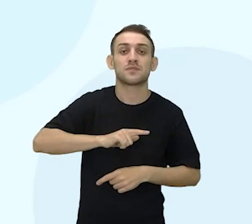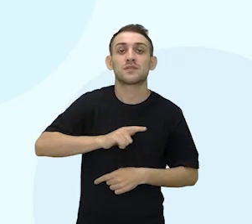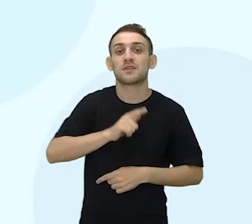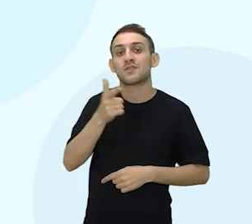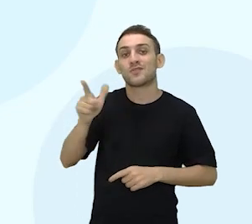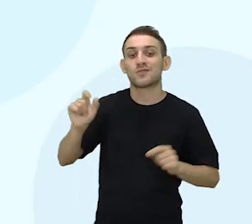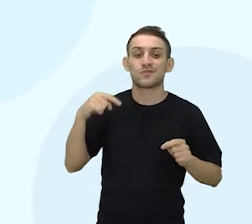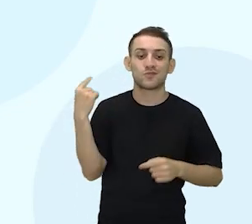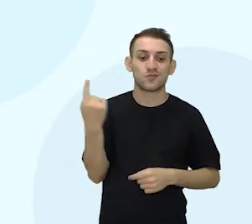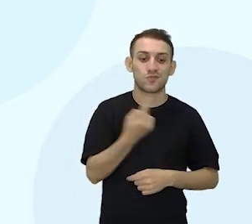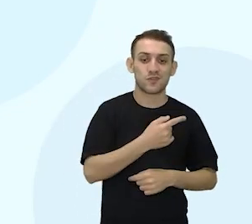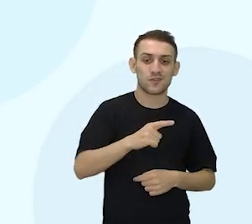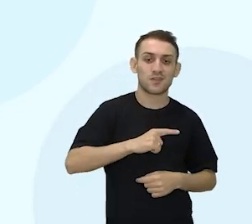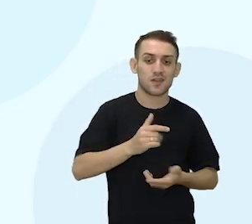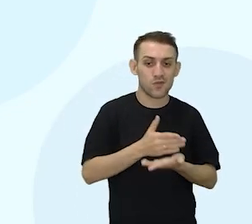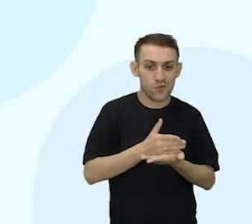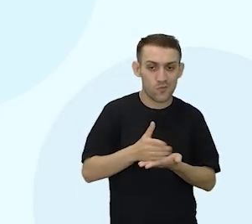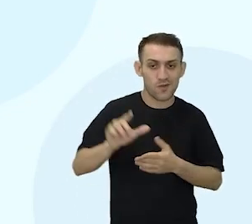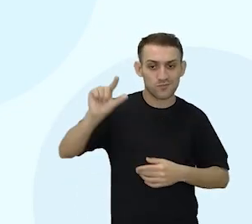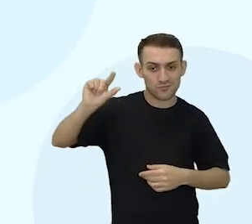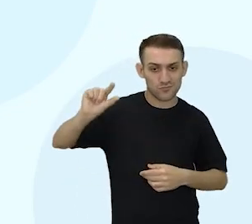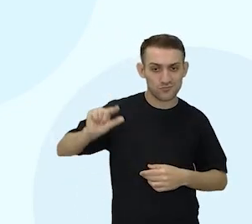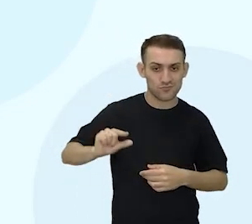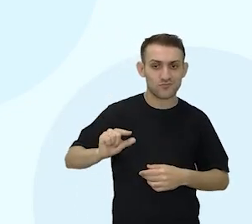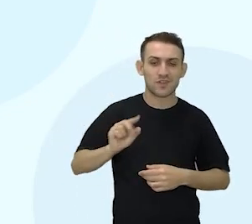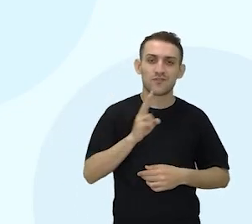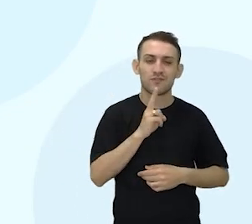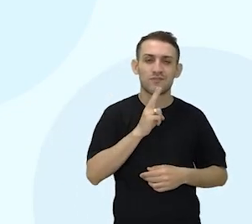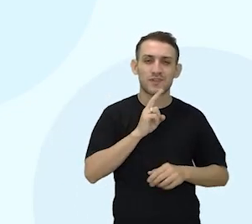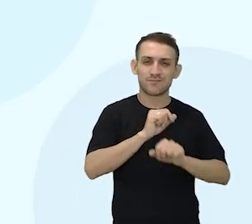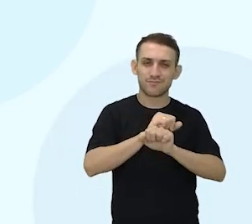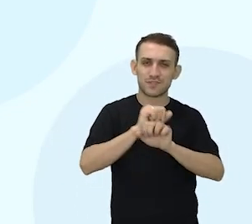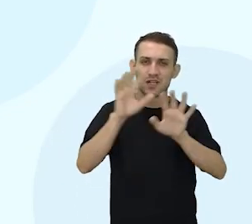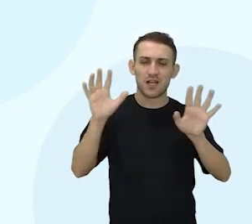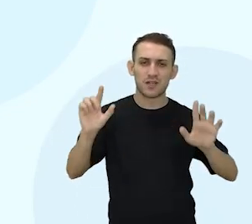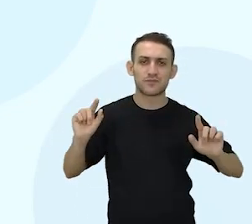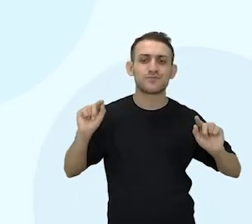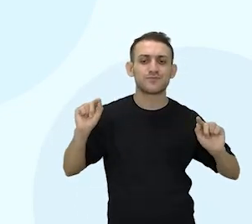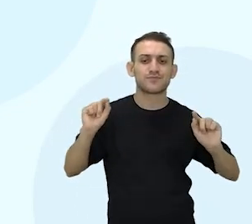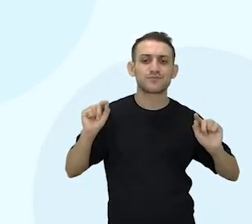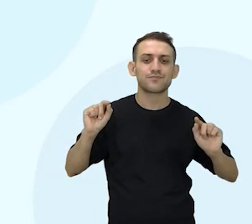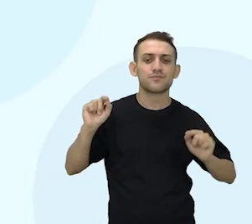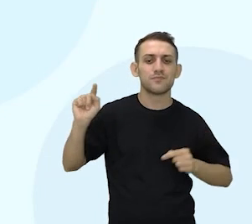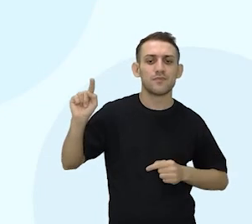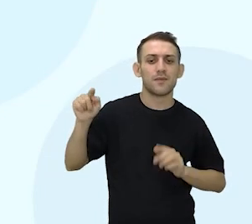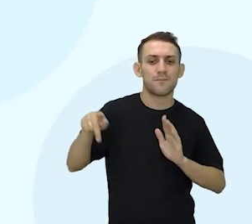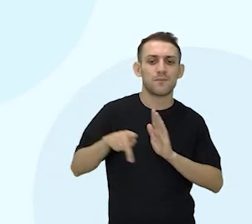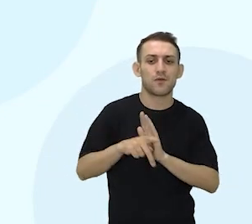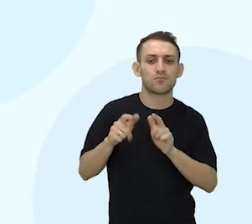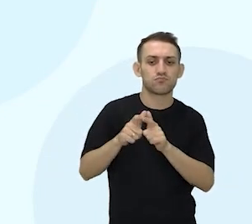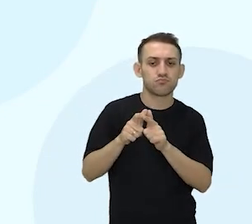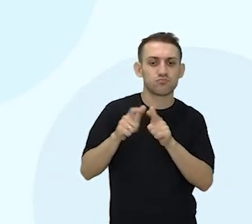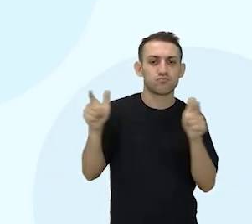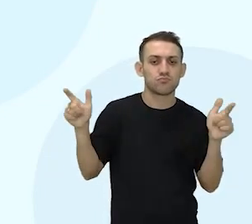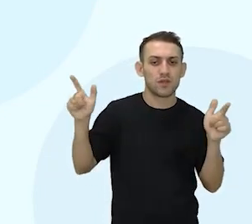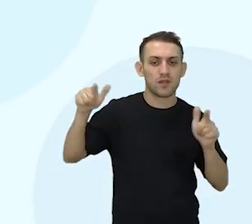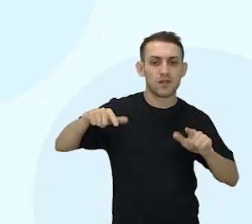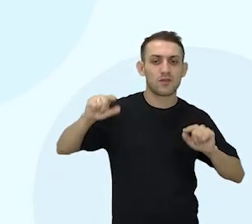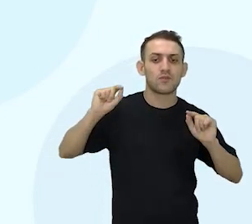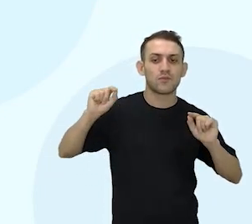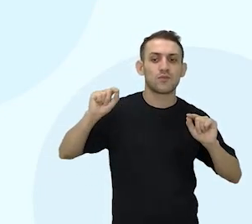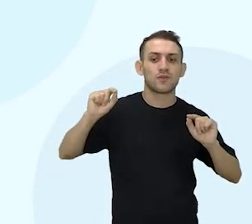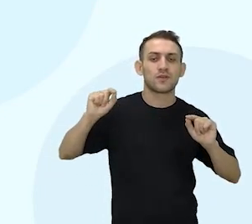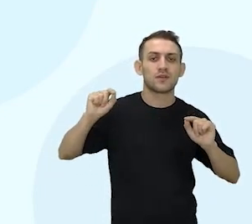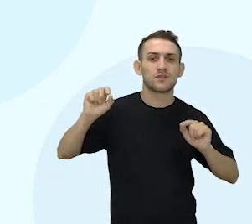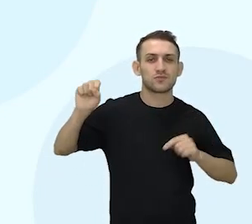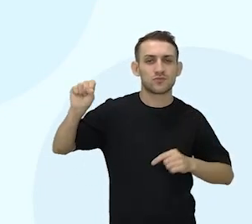aí a gente já começa a diminuir, ficar menos verde, né, não tão escuro, numa região bem maior do país, onde pega aí o restante